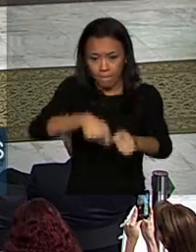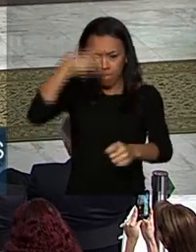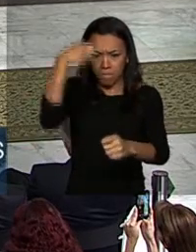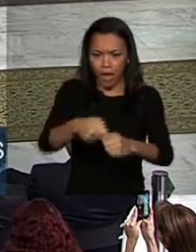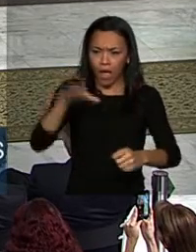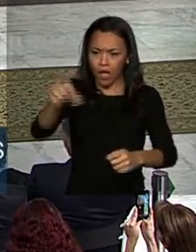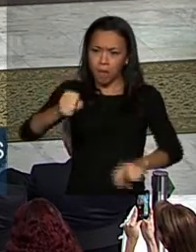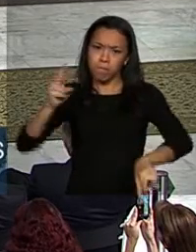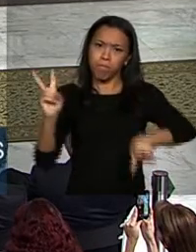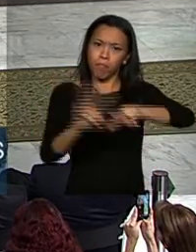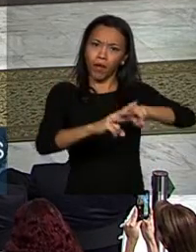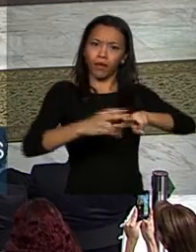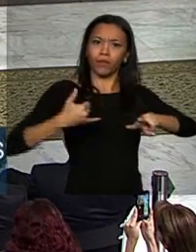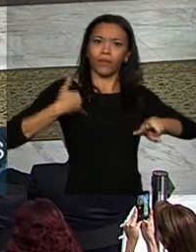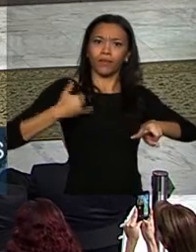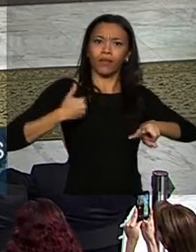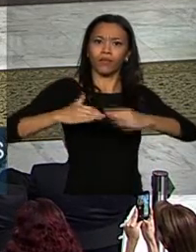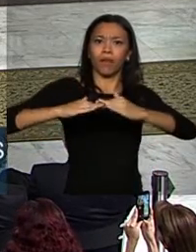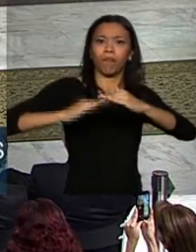maioridade penal,